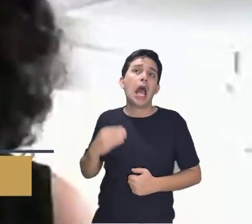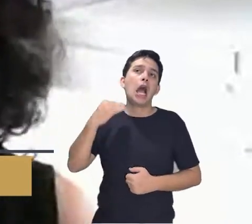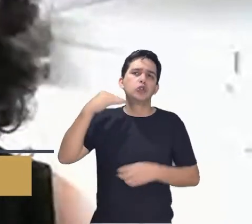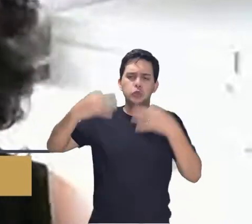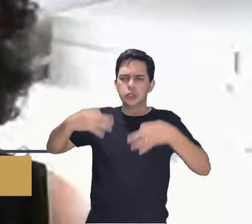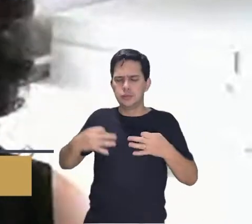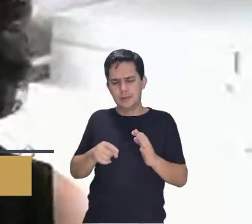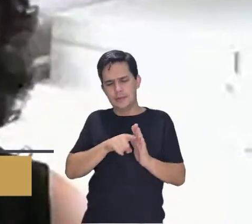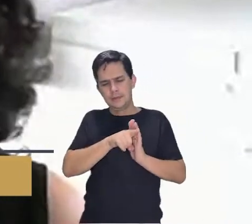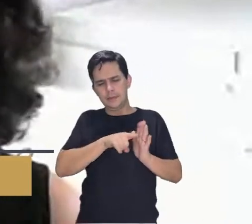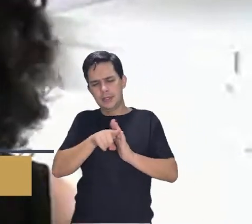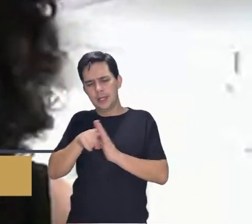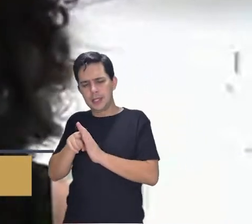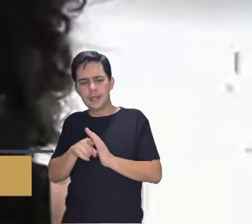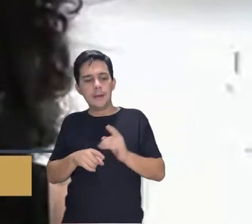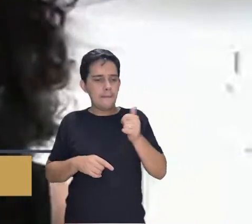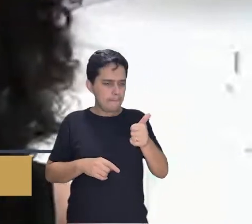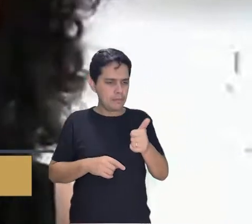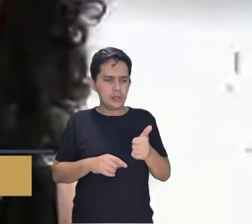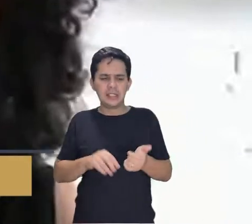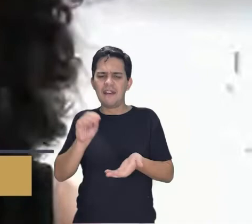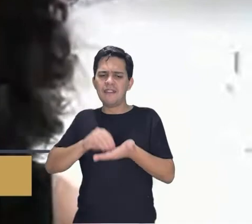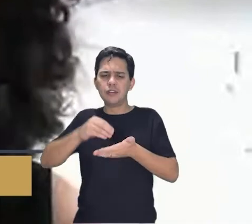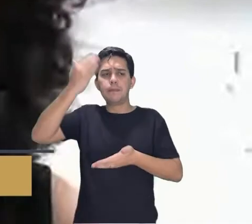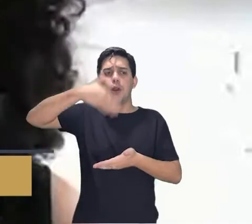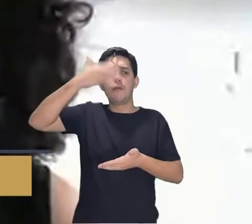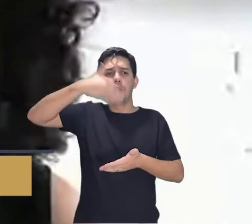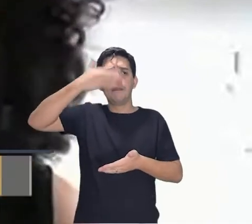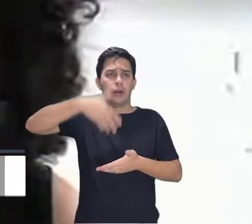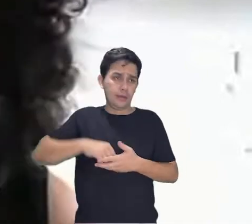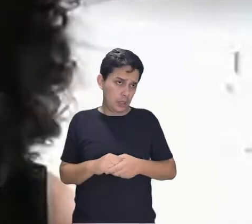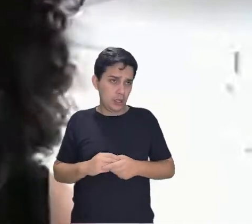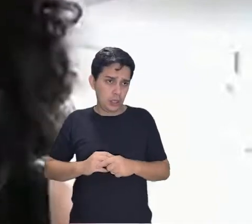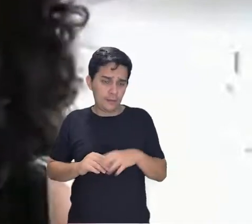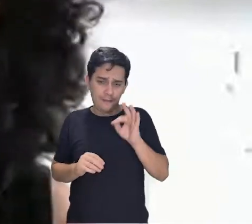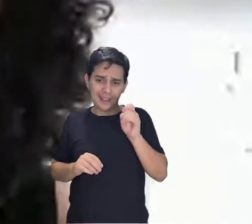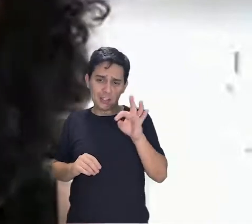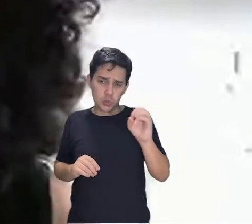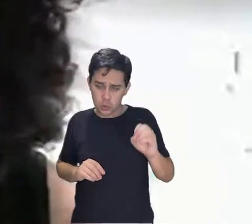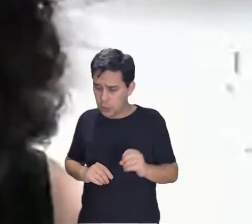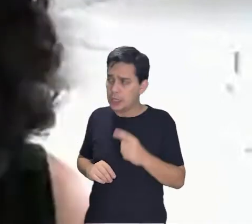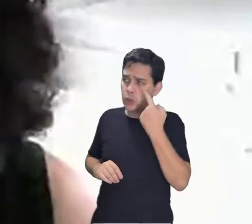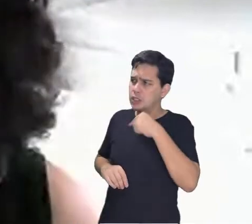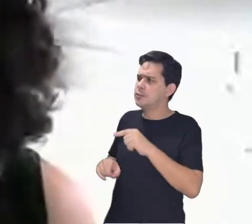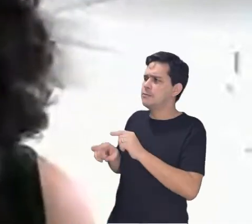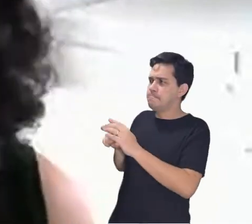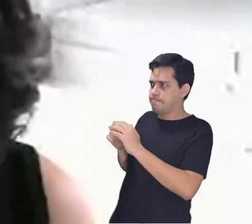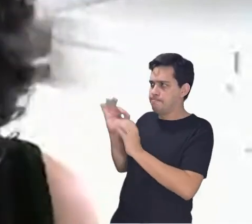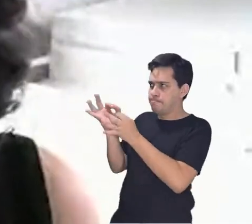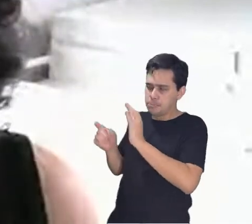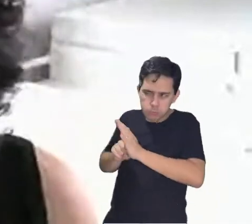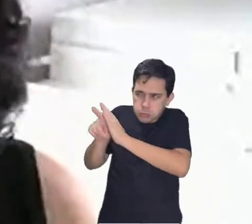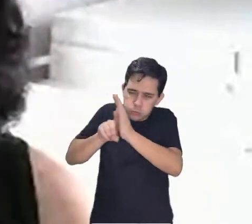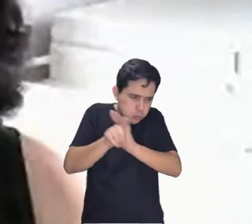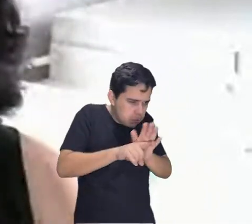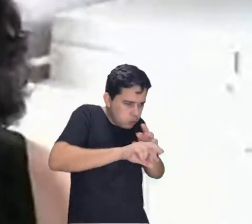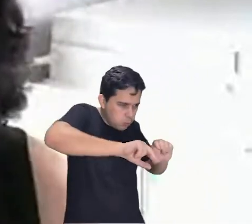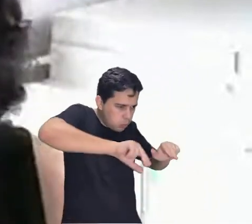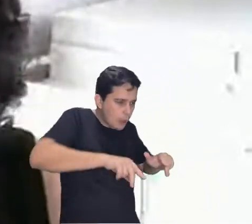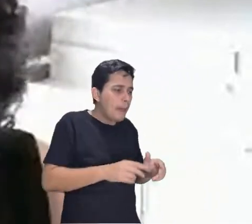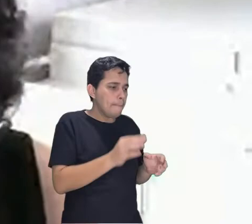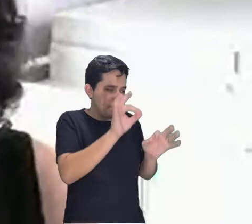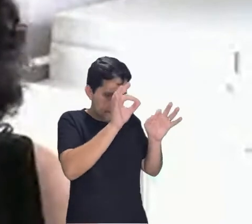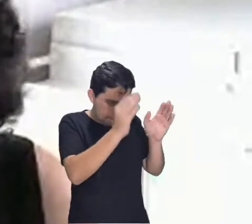essa pendência pela falta de FAQ, eu pedi a juntada da FAQ, reiterei a prisão e também pedi a busca e apreensão. E foi a partir daí que